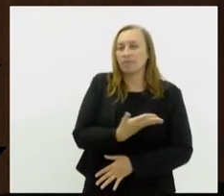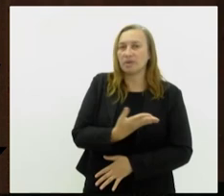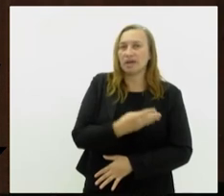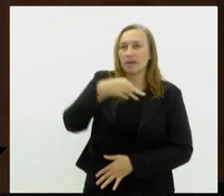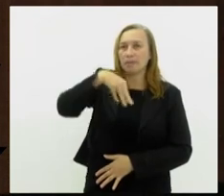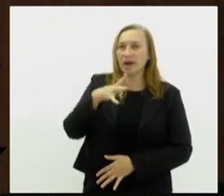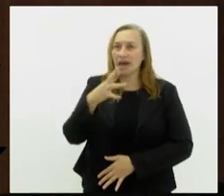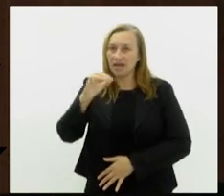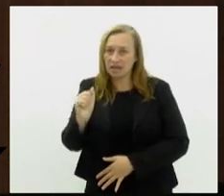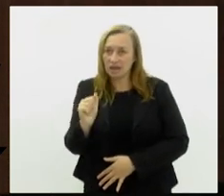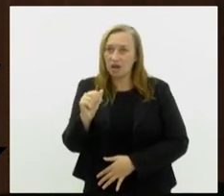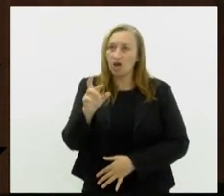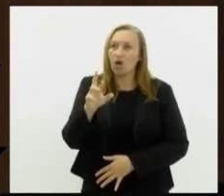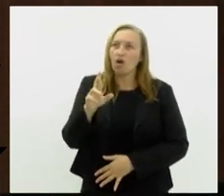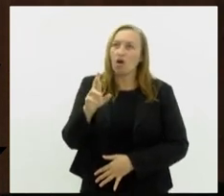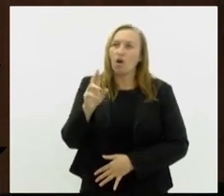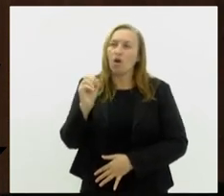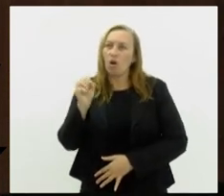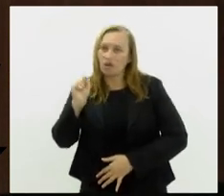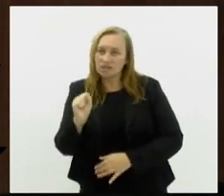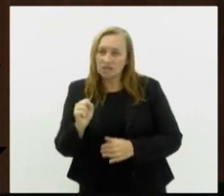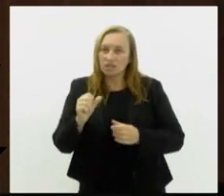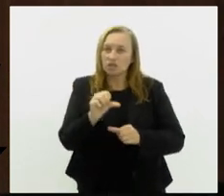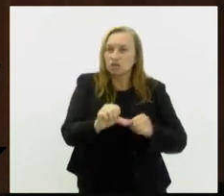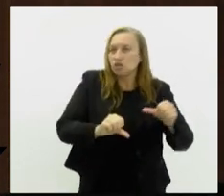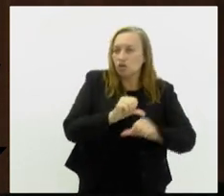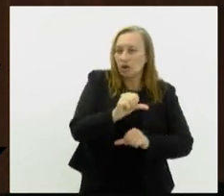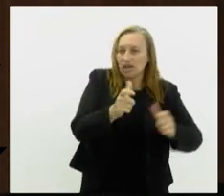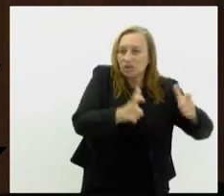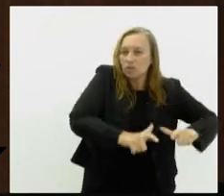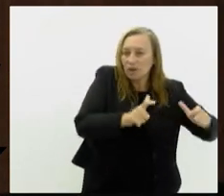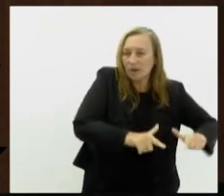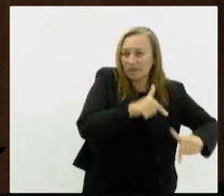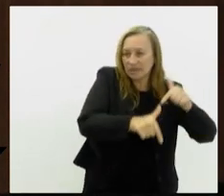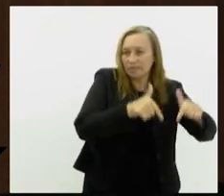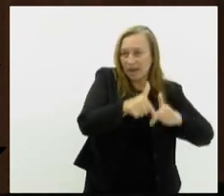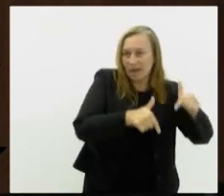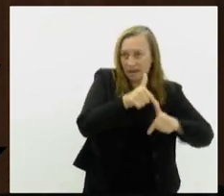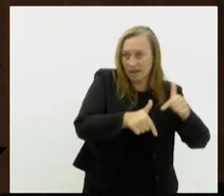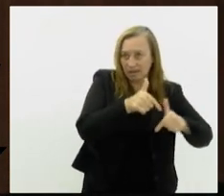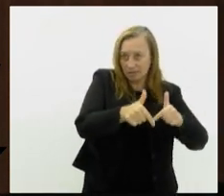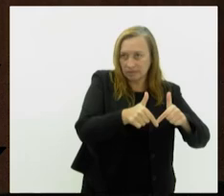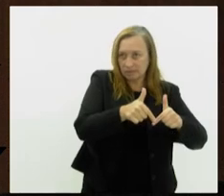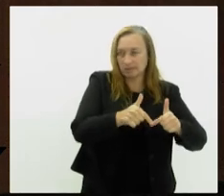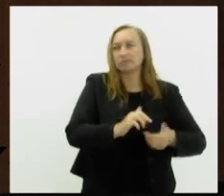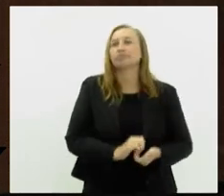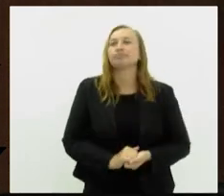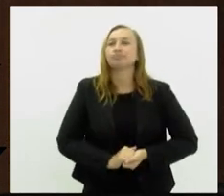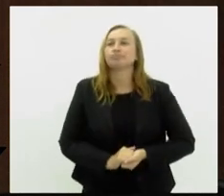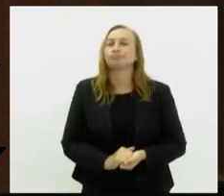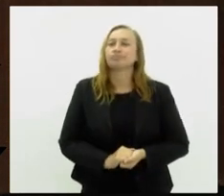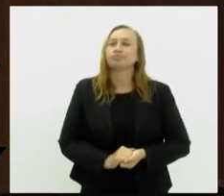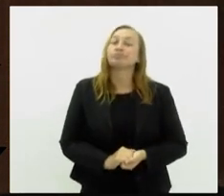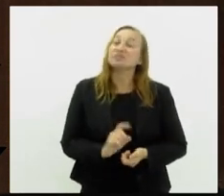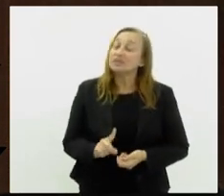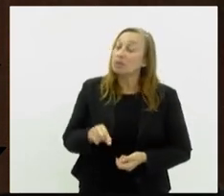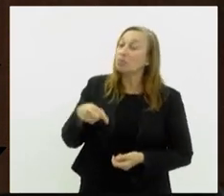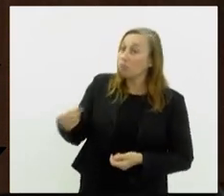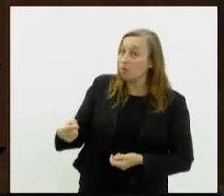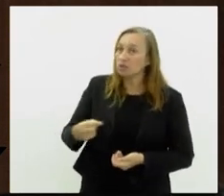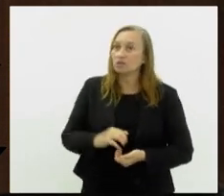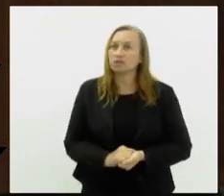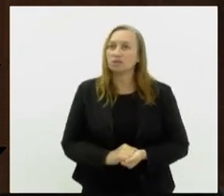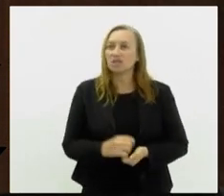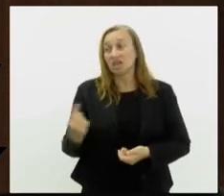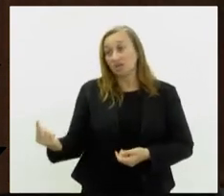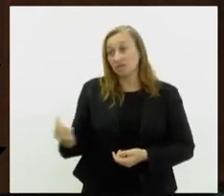para a corregedoria, apenas por ser o meu marido e não gostar das fiscalizações e quando eu ia à tribuna falar alguma coisa. Depois, veio